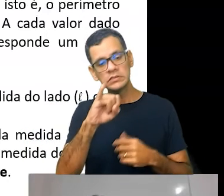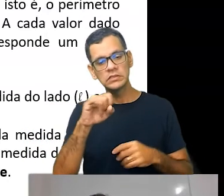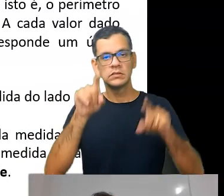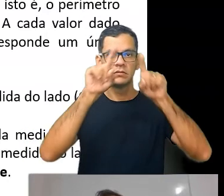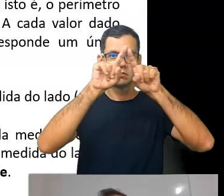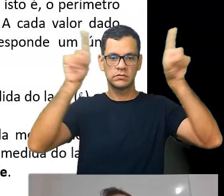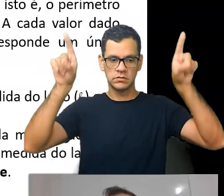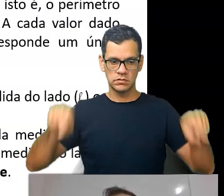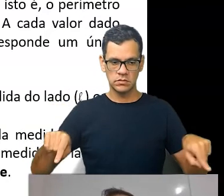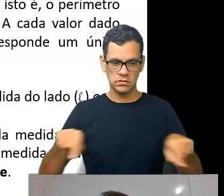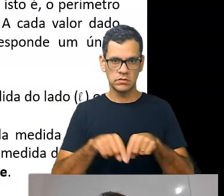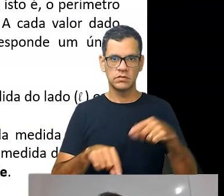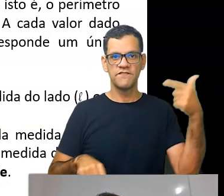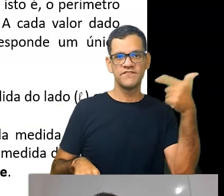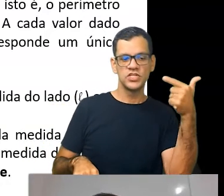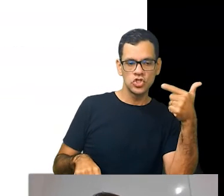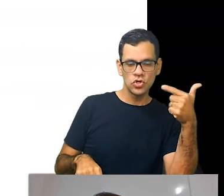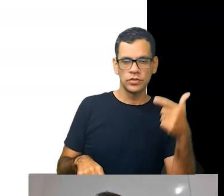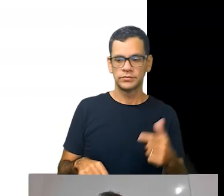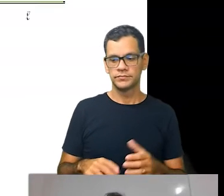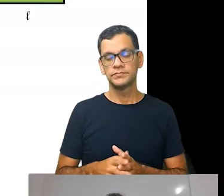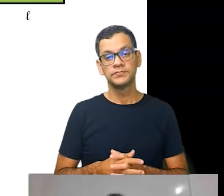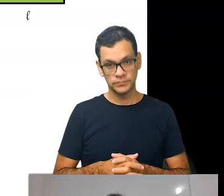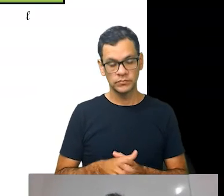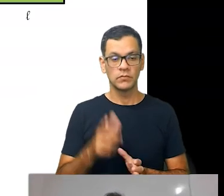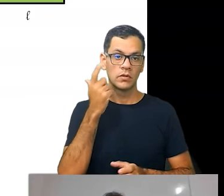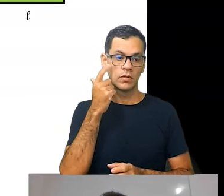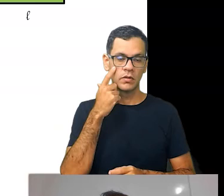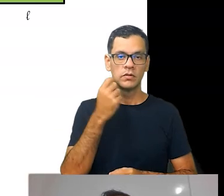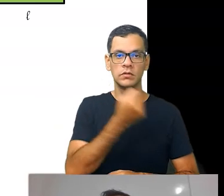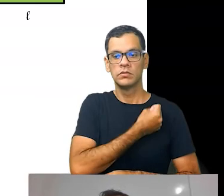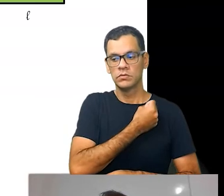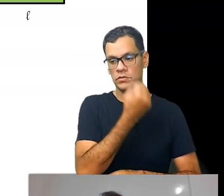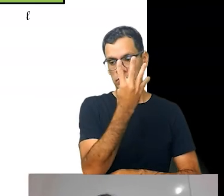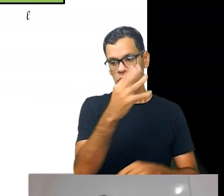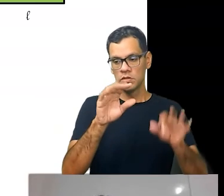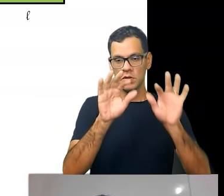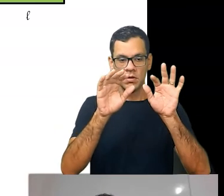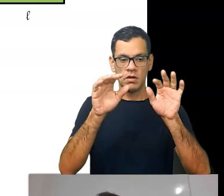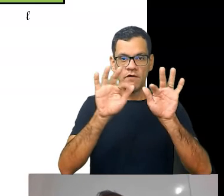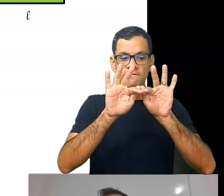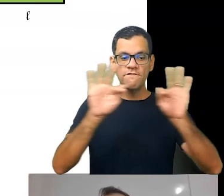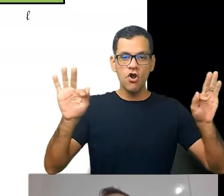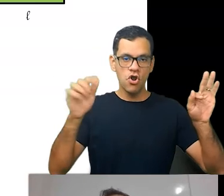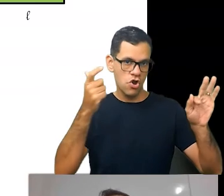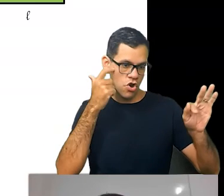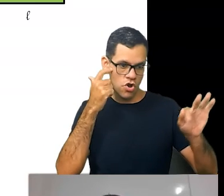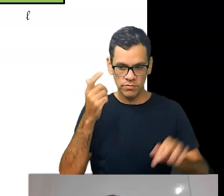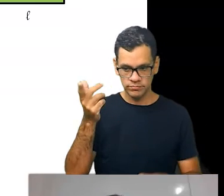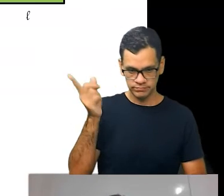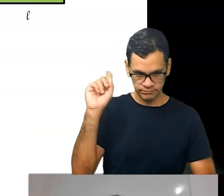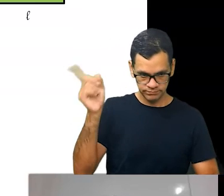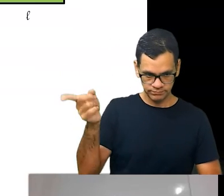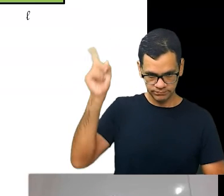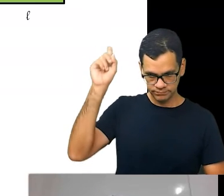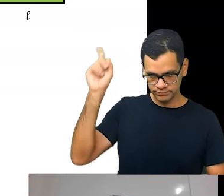do terreno quadrado cujo perímetro é de 22 metros? Então, novamente, vamos lá. Situação 4, ele nos deu essa fórmula